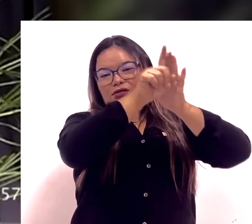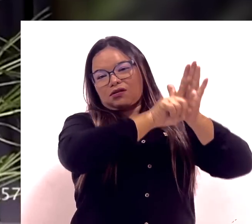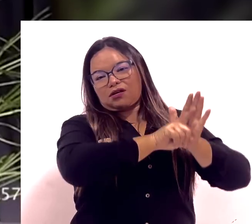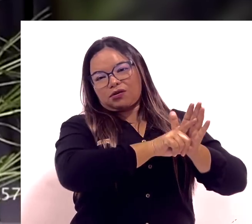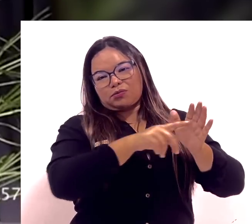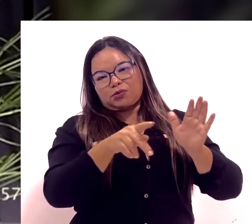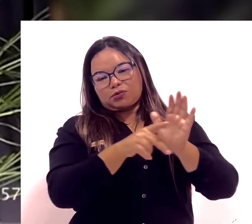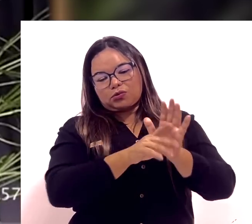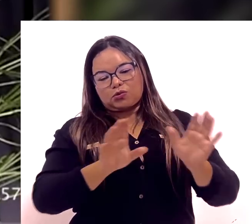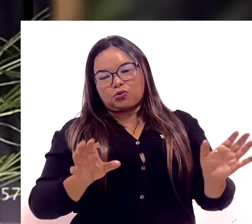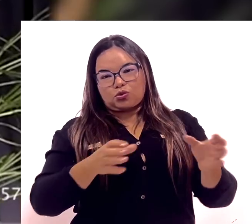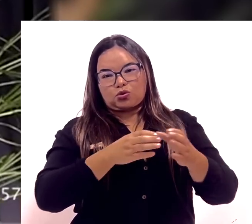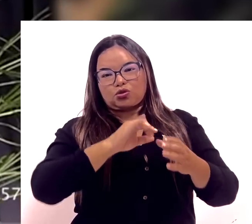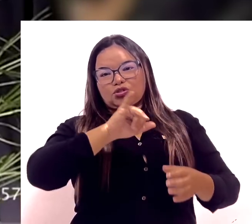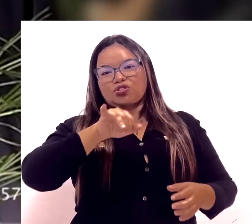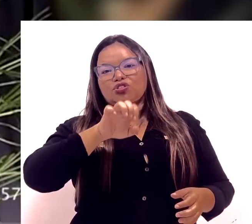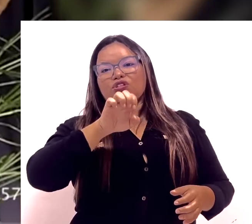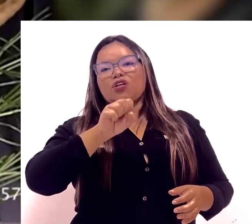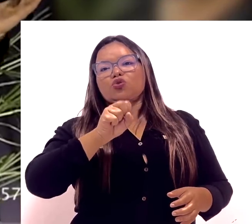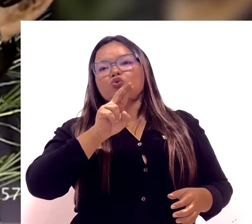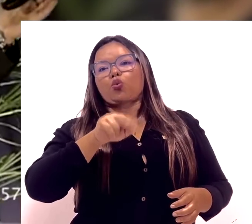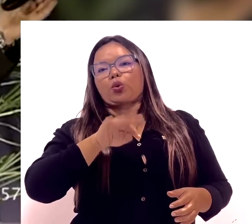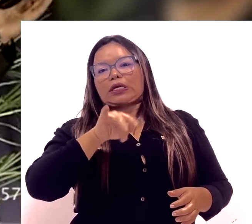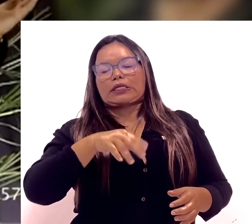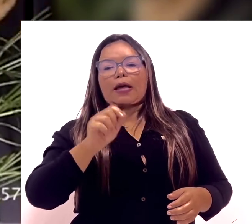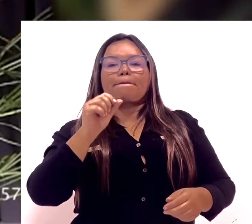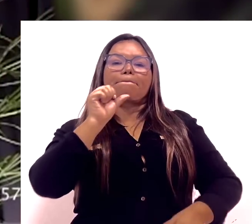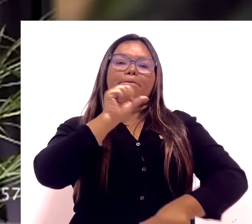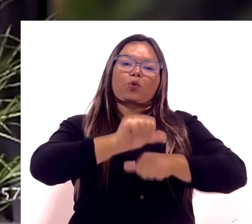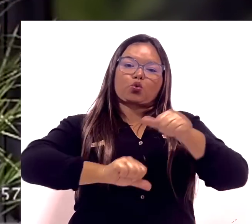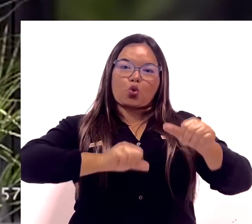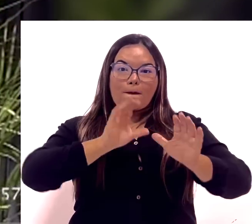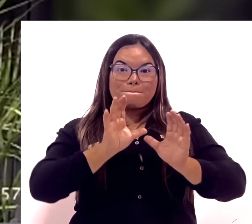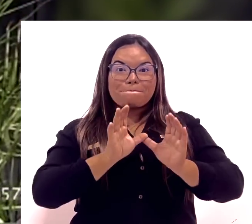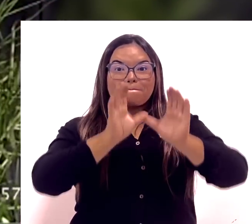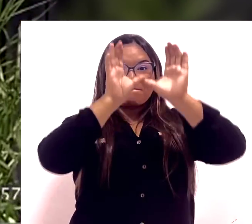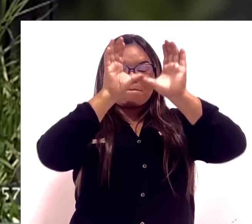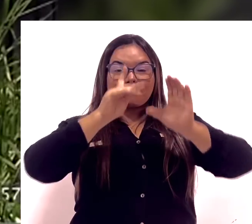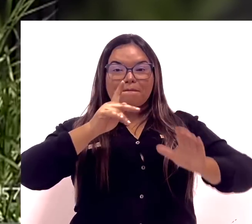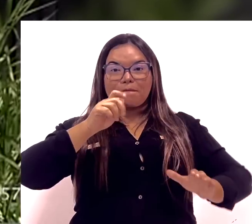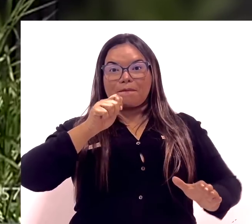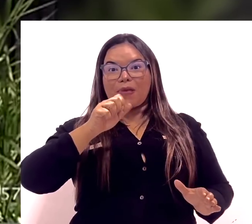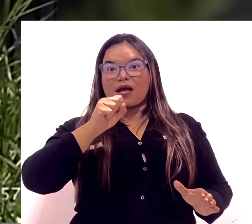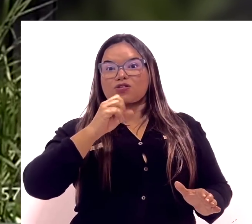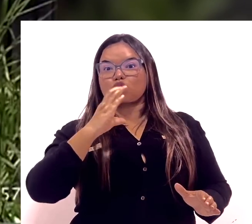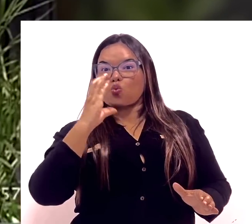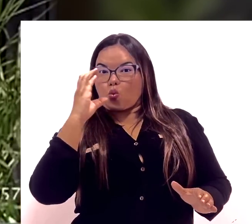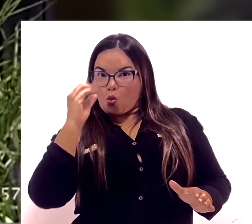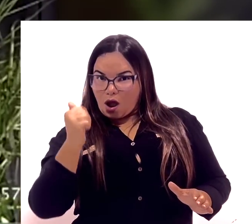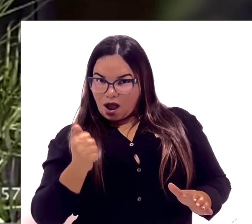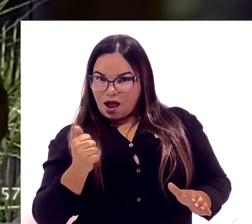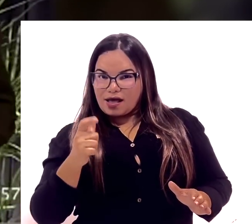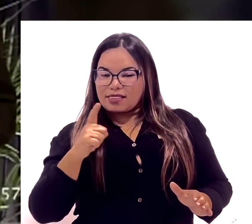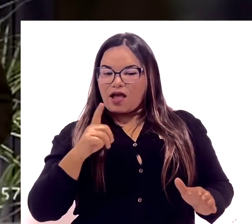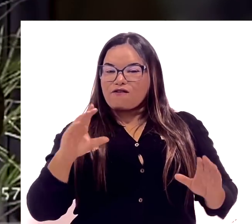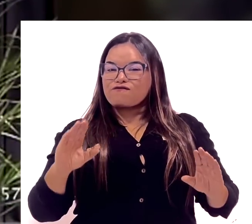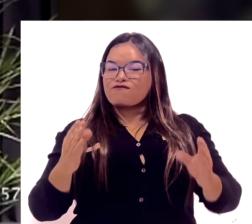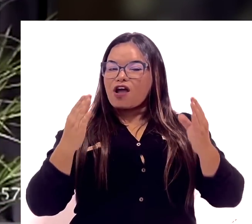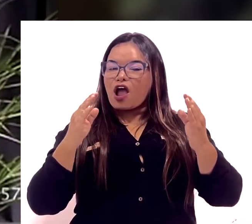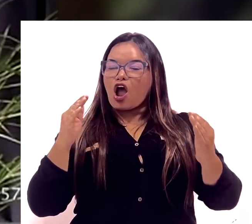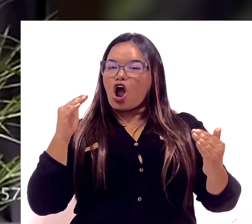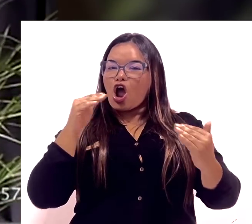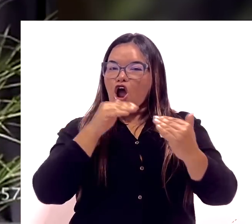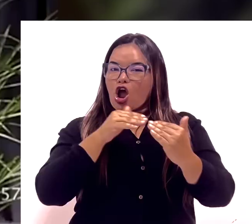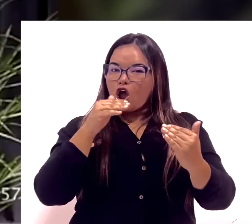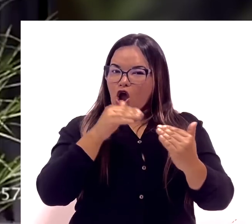Eles mudaram a Páscoa. Eles mudaram a Páscoa para que ela tivesse conformidade com a festa de Ishtar. E de